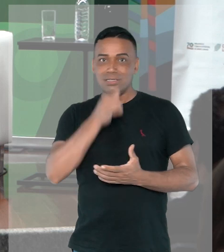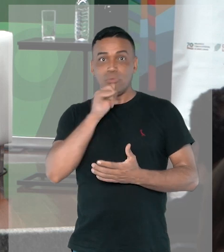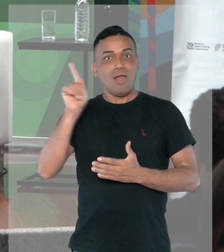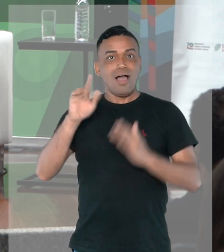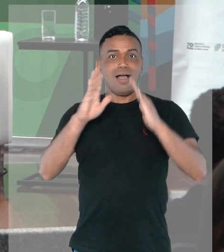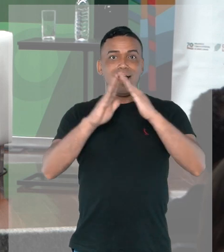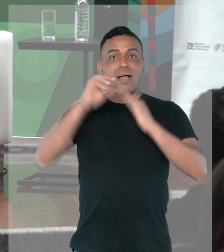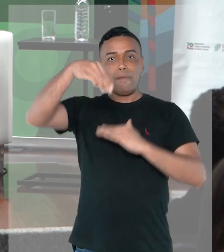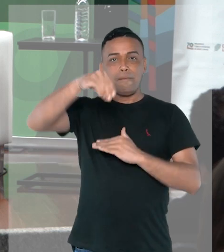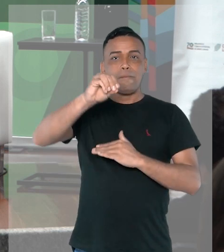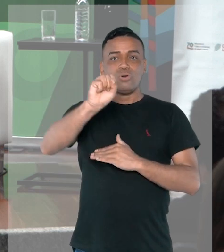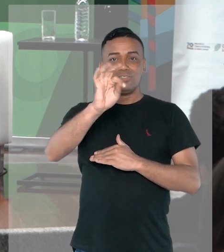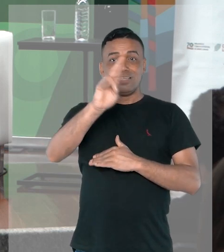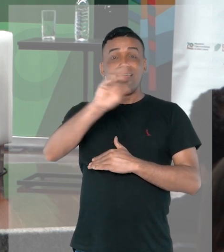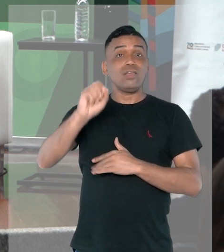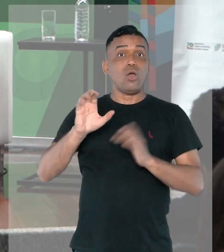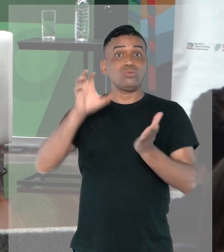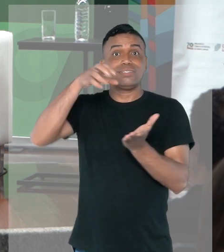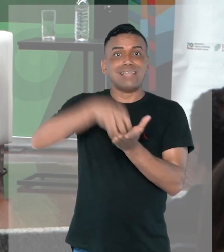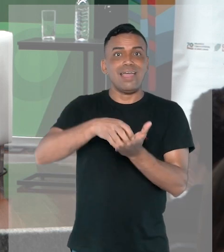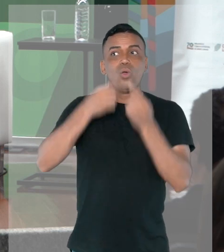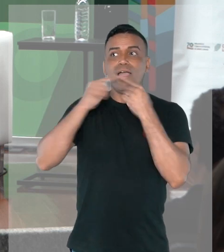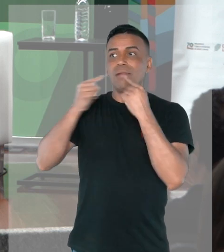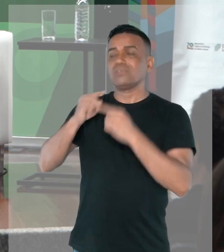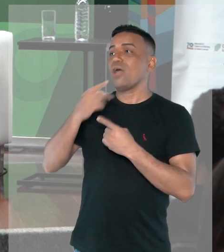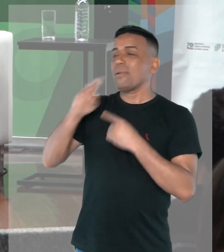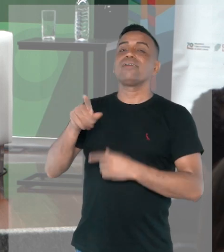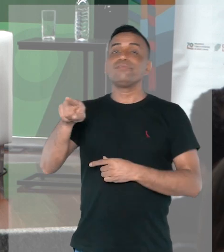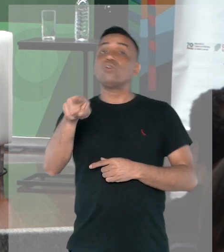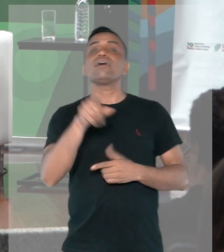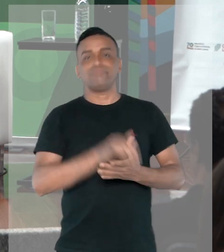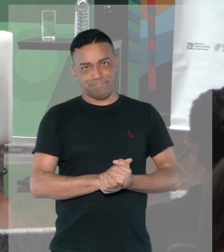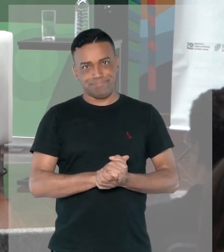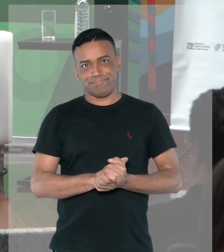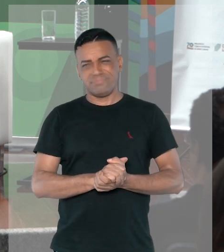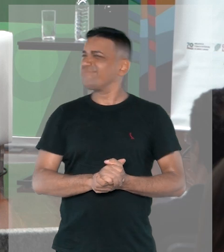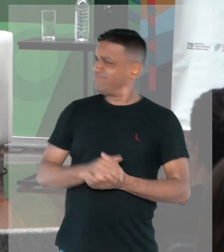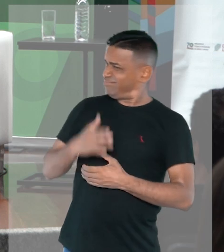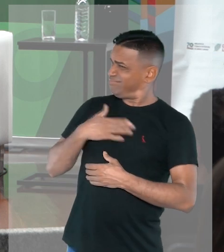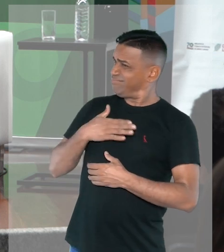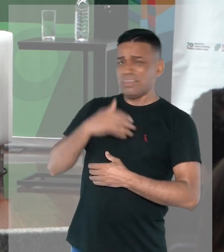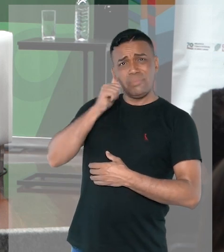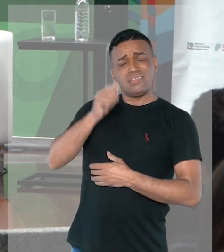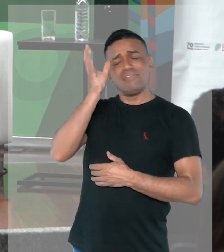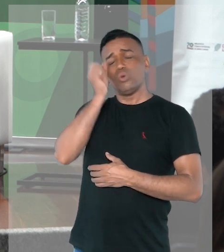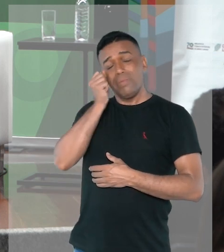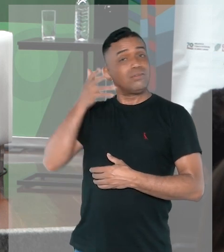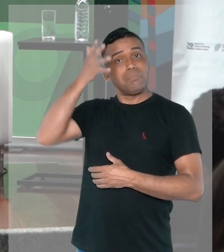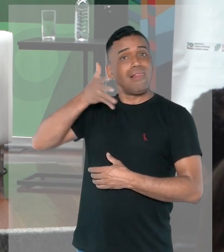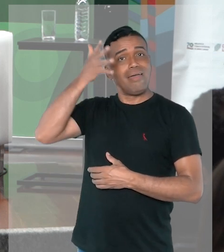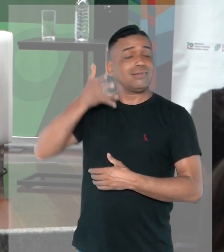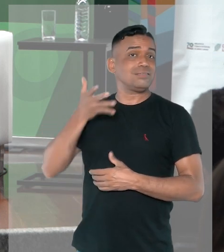mosteiro é o centro de reclamações. Então, eu ia lá reclamar para ela, ela dizia assim, é você. Eu falei, como? A menina estava dormindo na